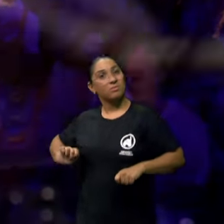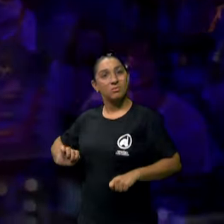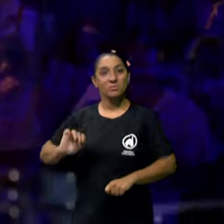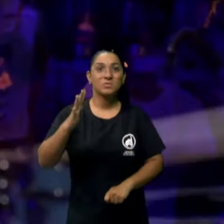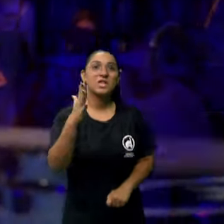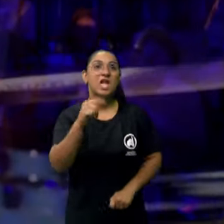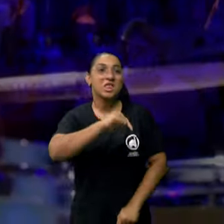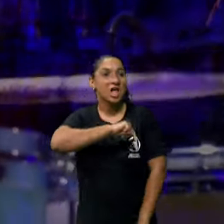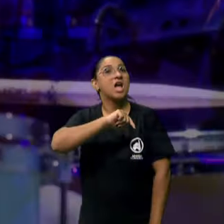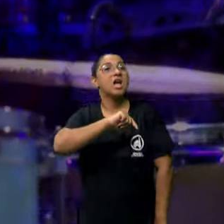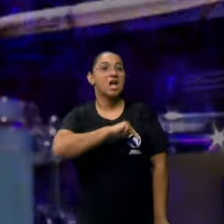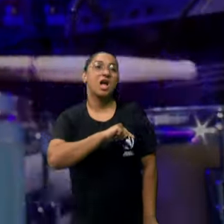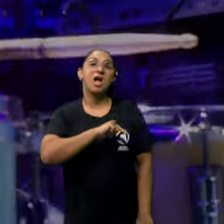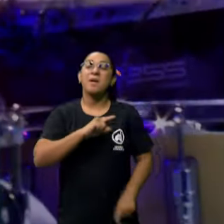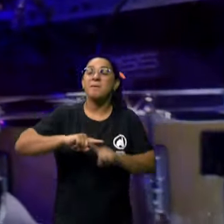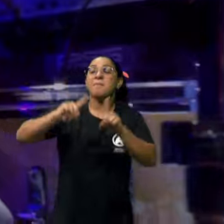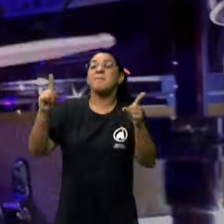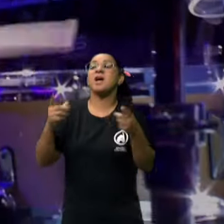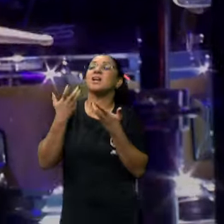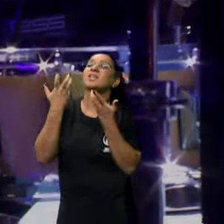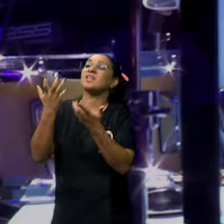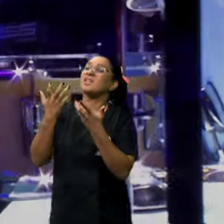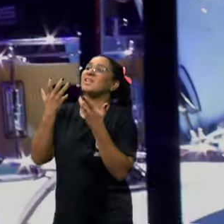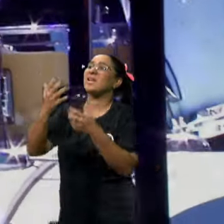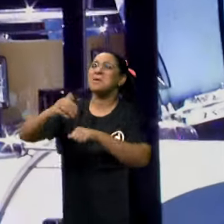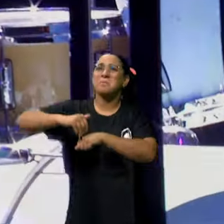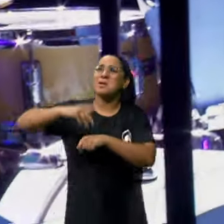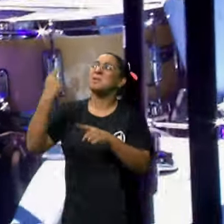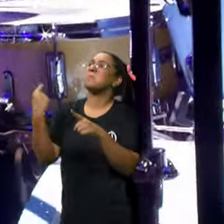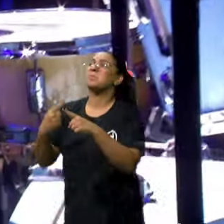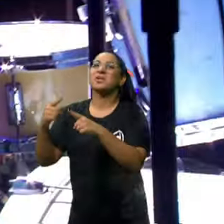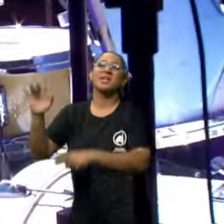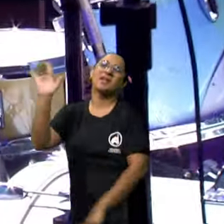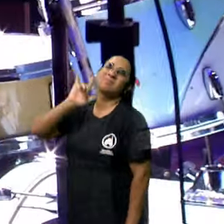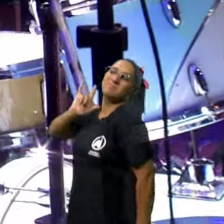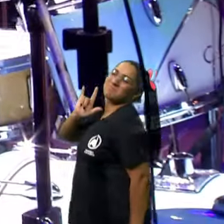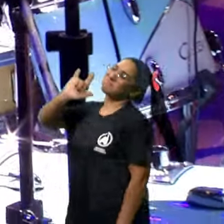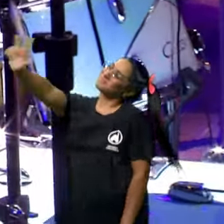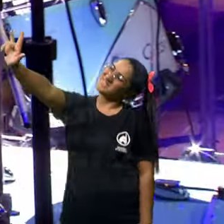usar te quero porque eu te amo